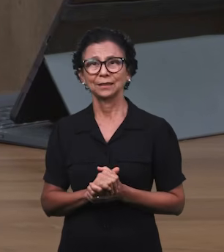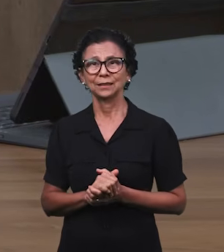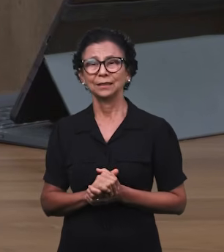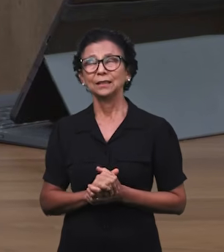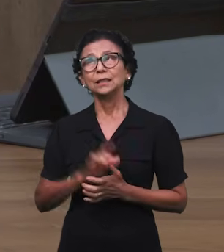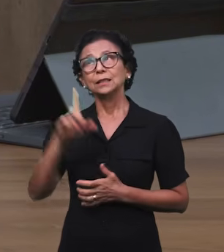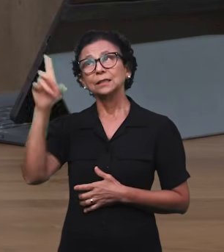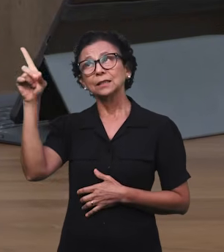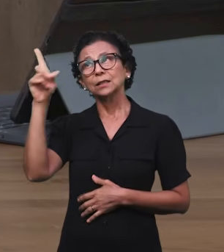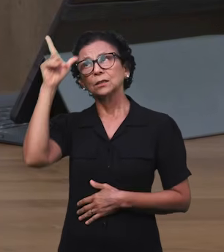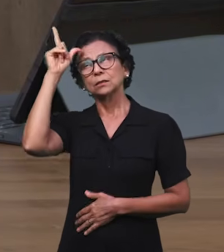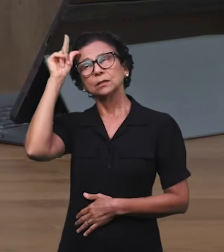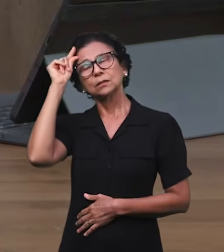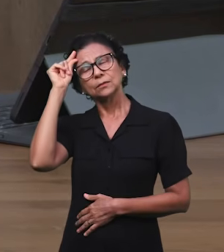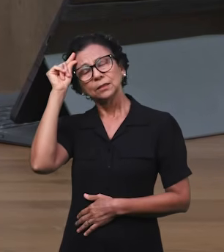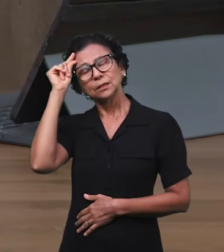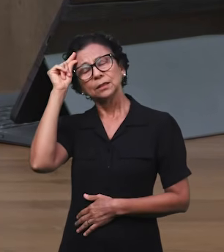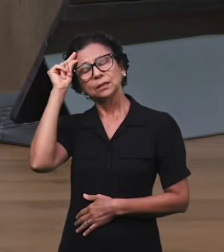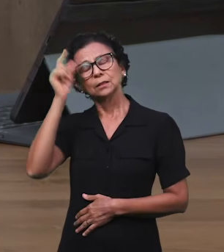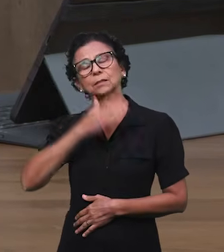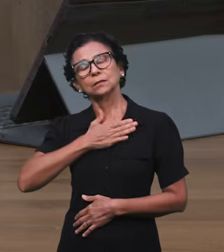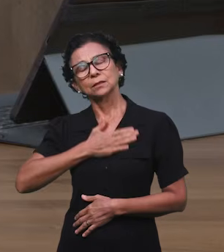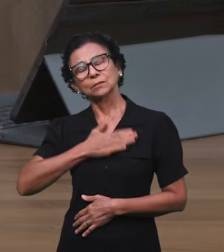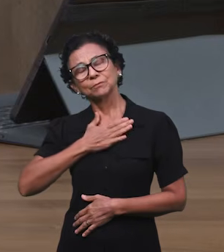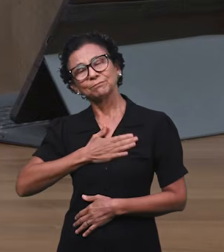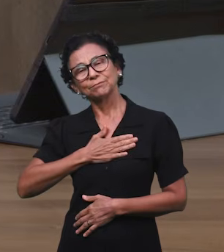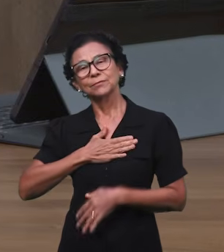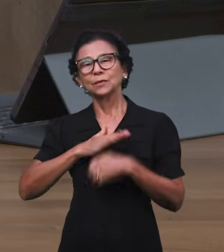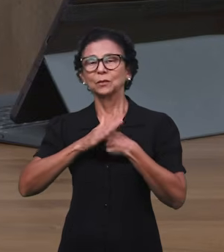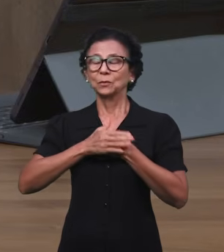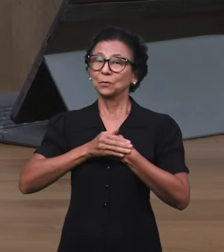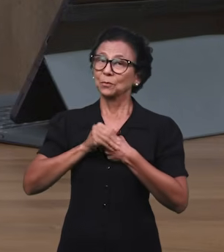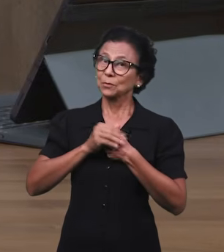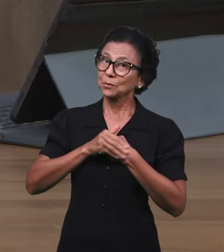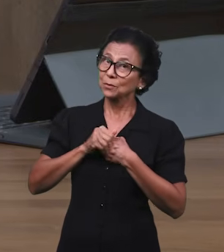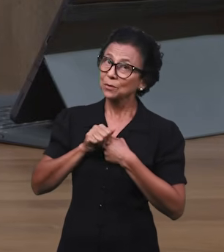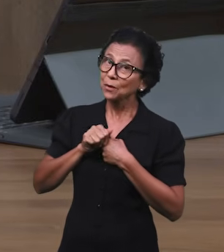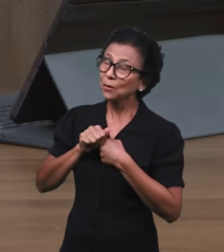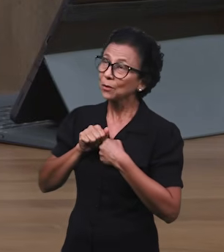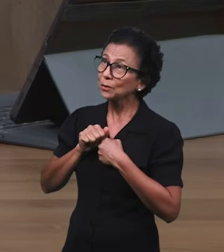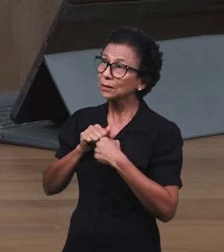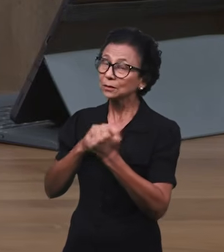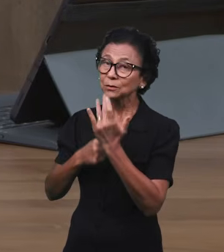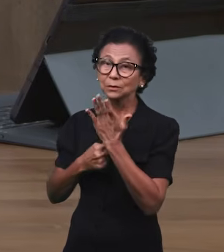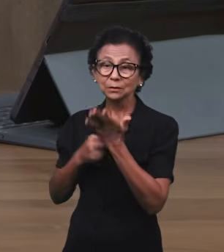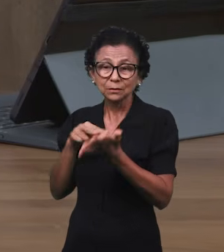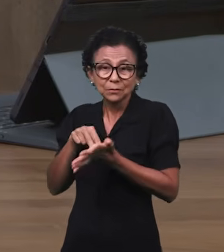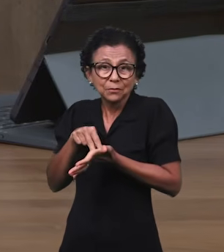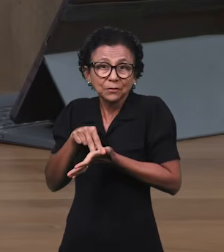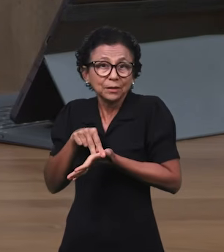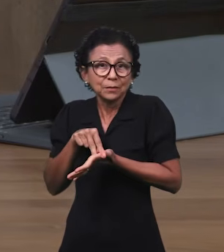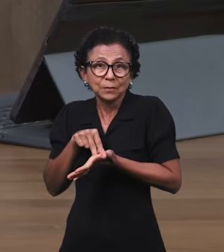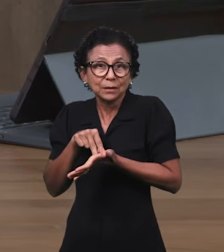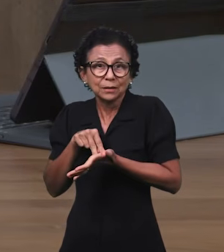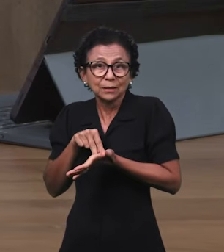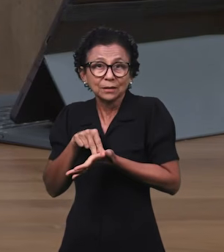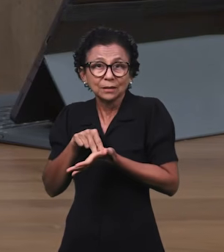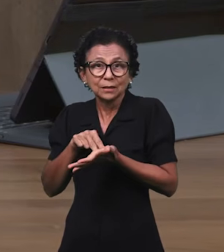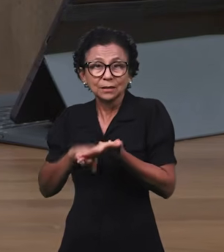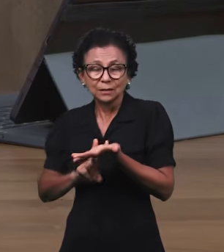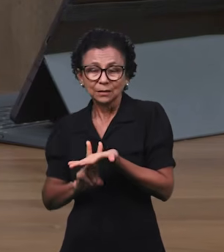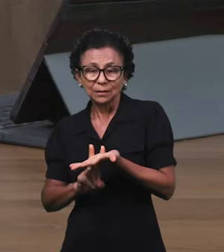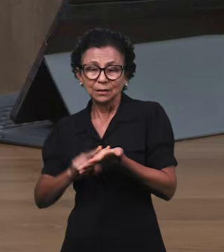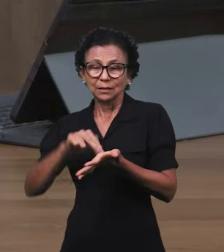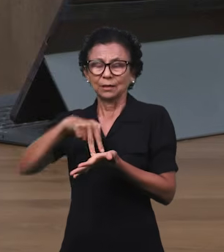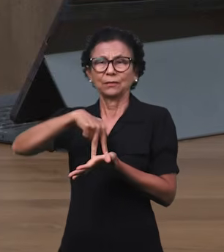descansar, nós servimos ao Deus que nos consola, nós servimos a um Deus que nos sustenta todos os dias.